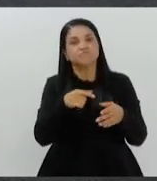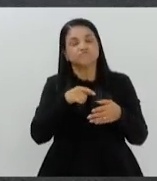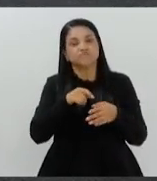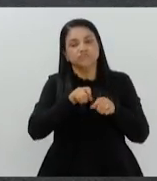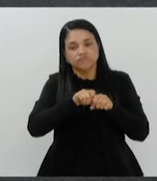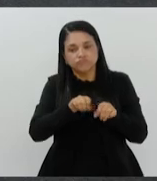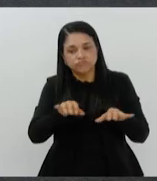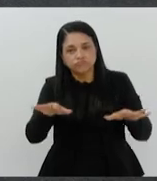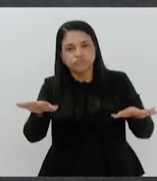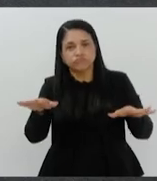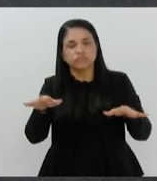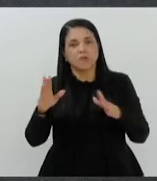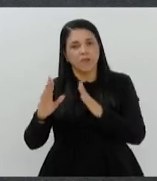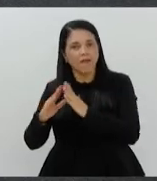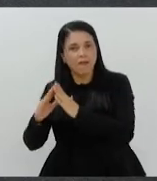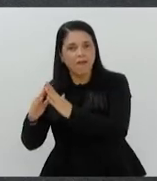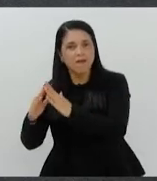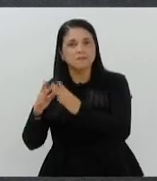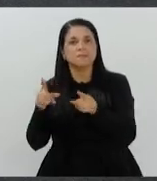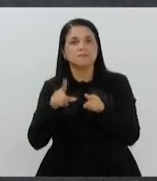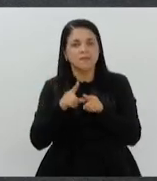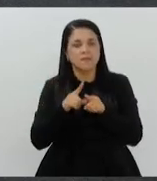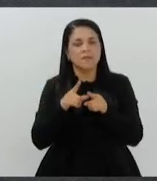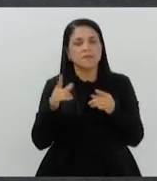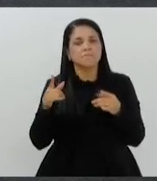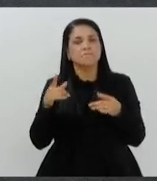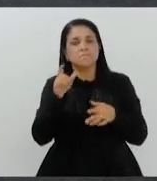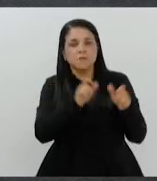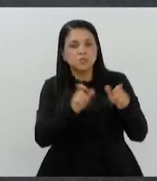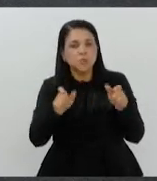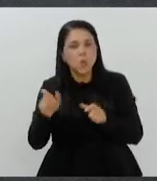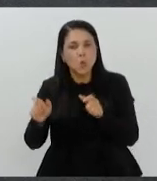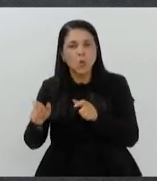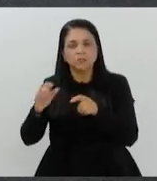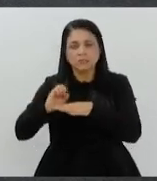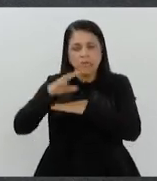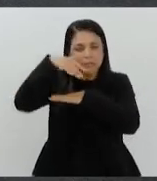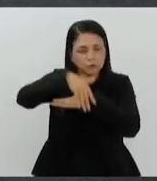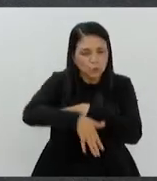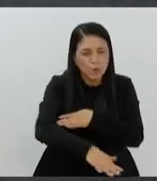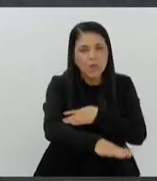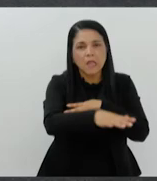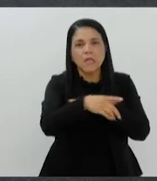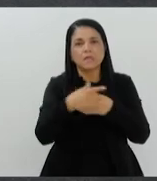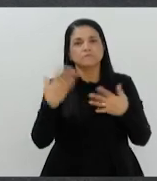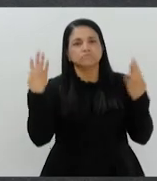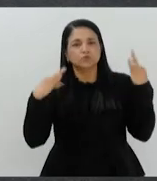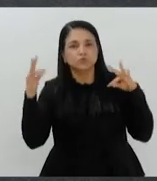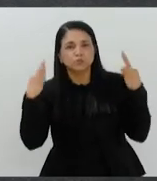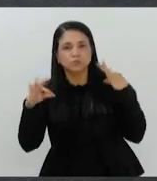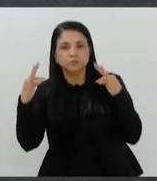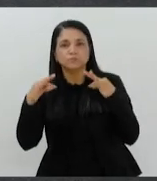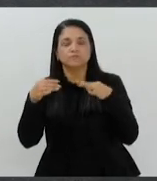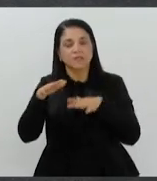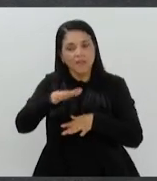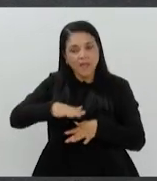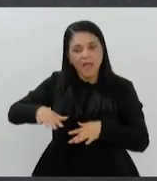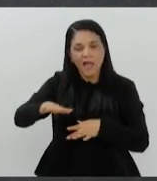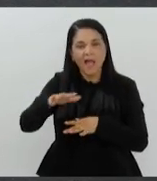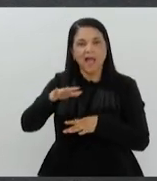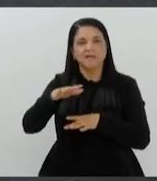de água, ele tem muito turismo, ele tem muitas cachoeiras, ele passa por unidades de